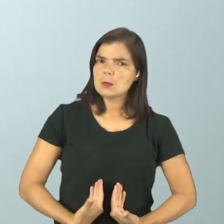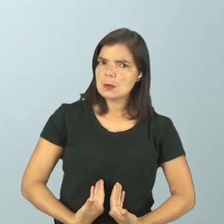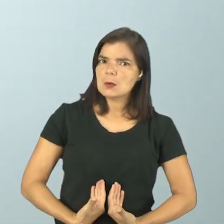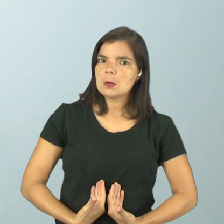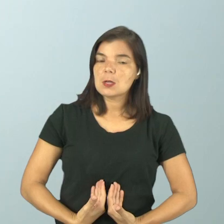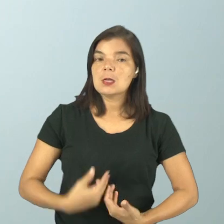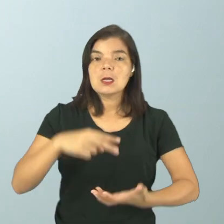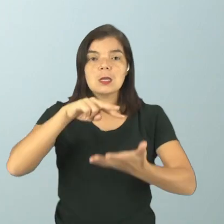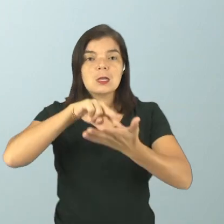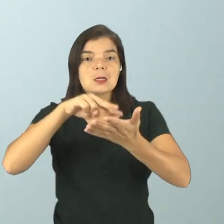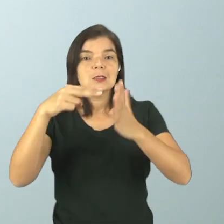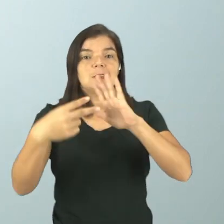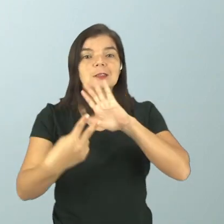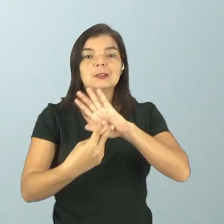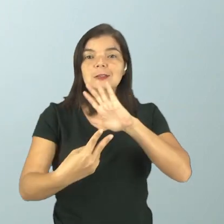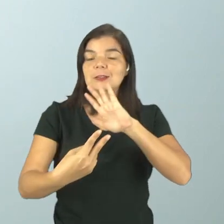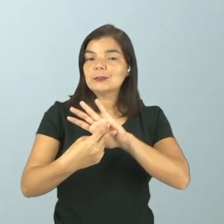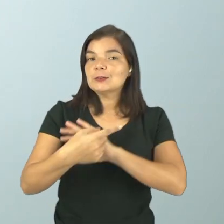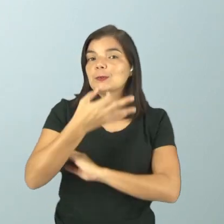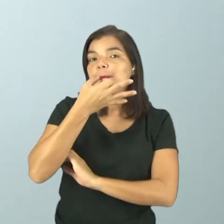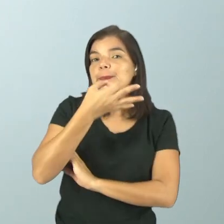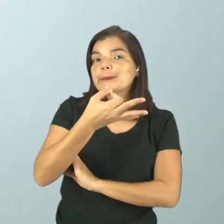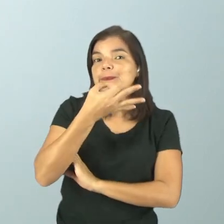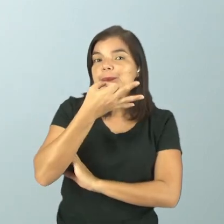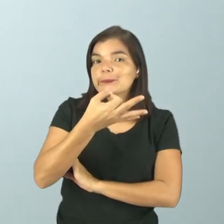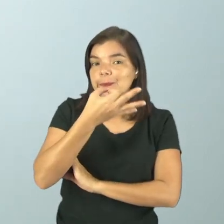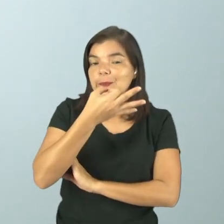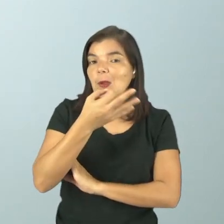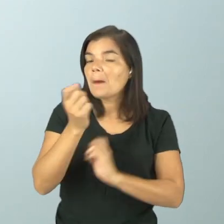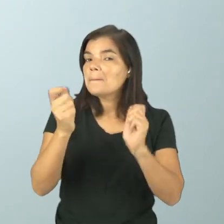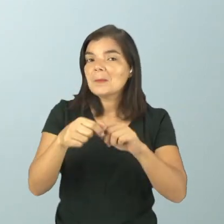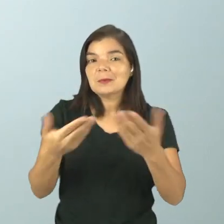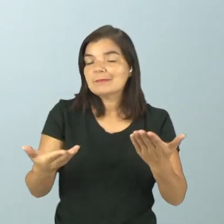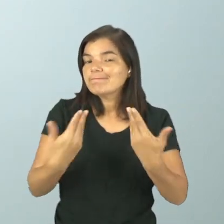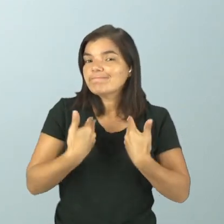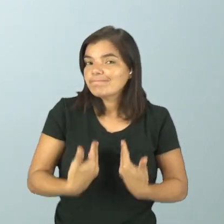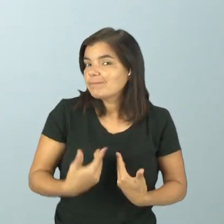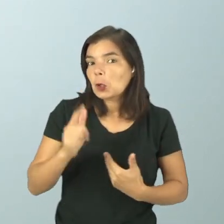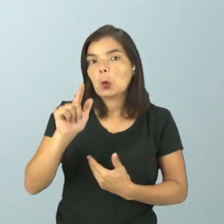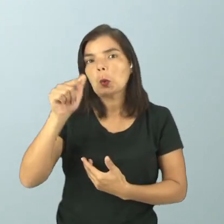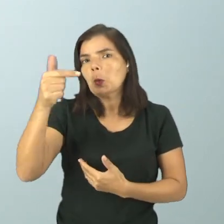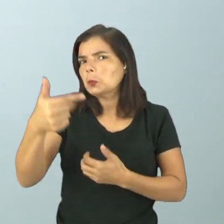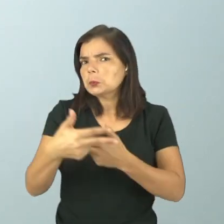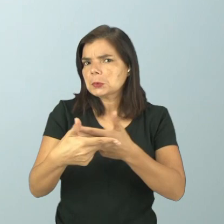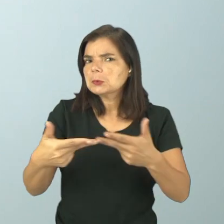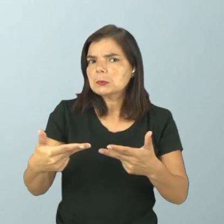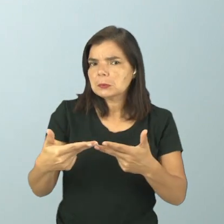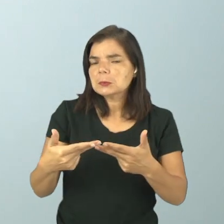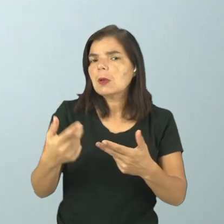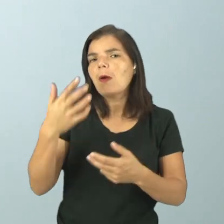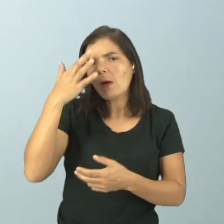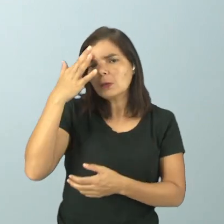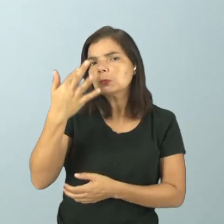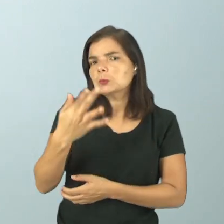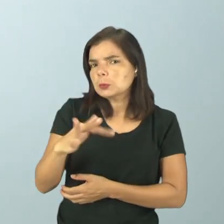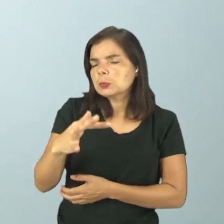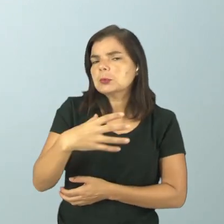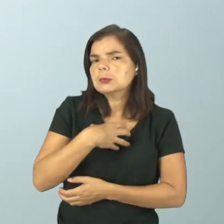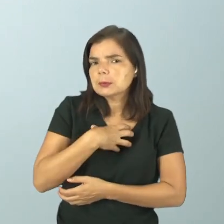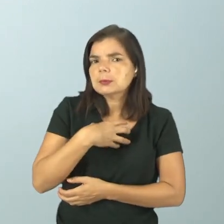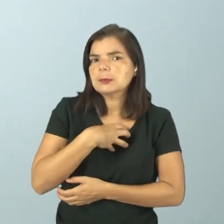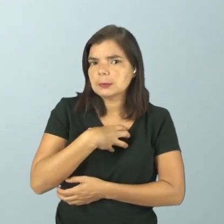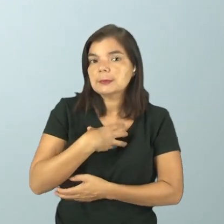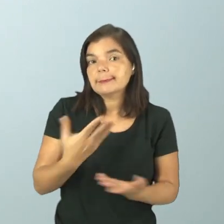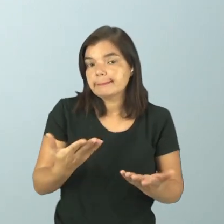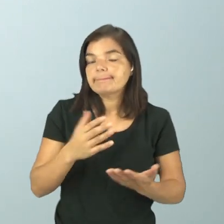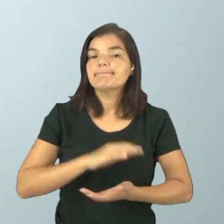quando o enunciador expressa isso, já é uma opinião, pode não ser, pode ter outras situações que levem a sentir aí a dor de